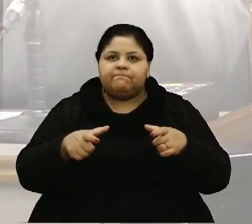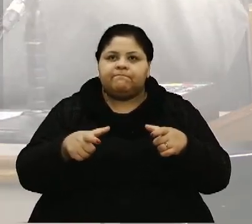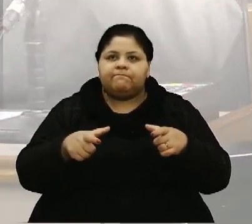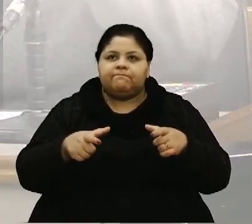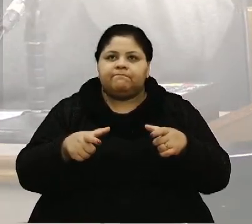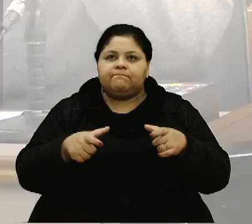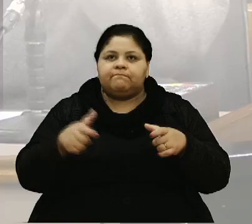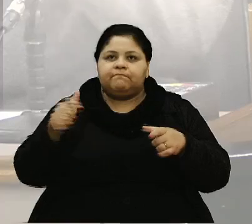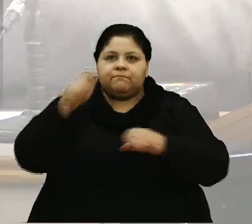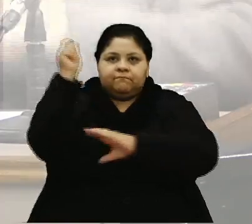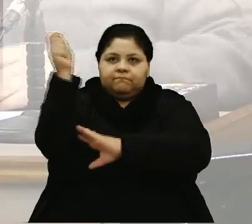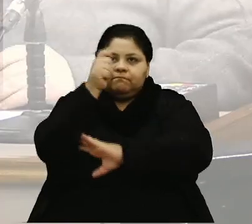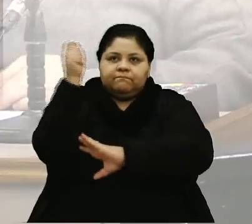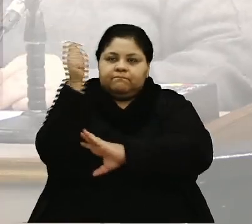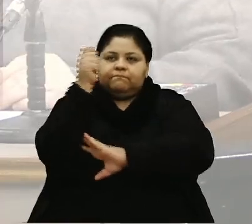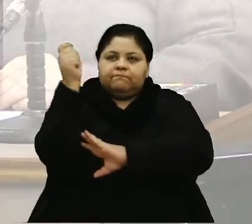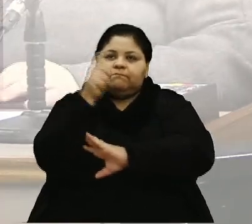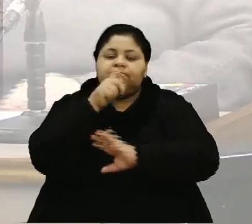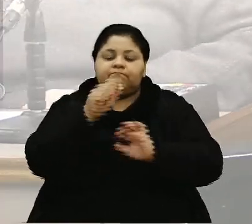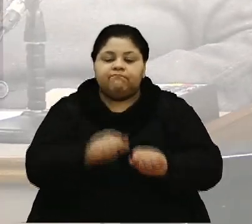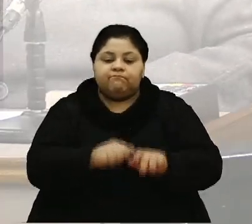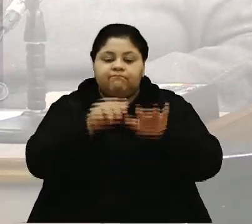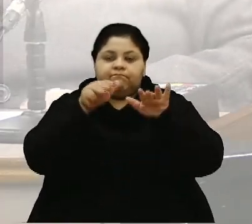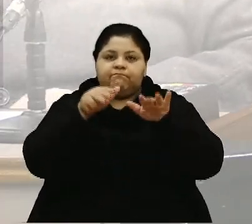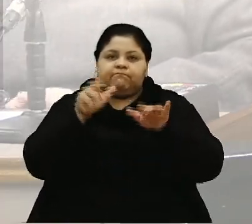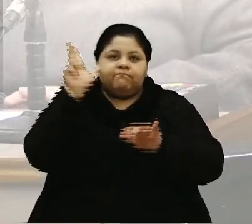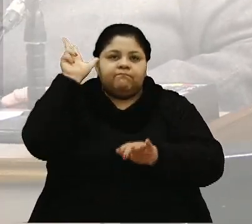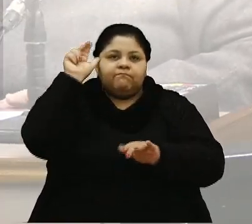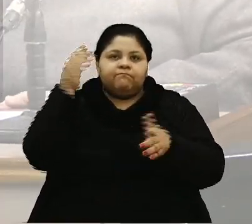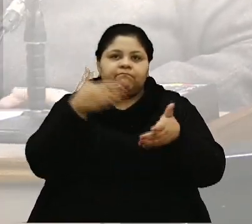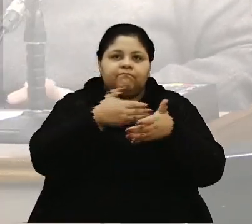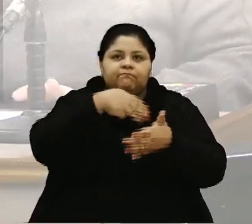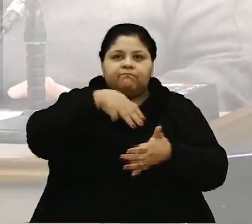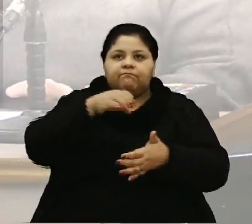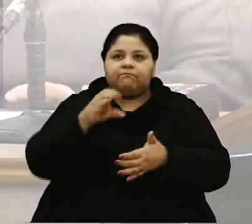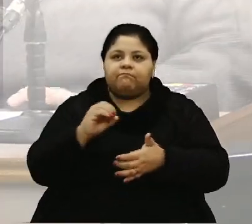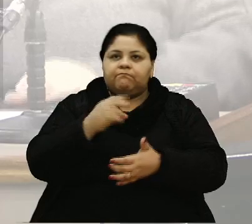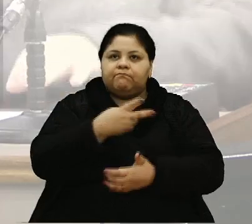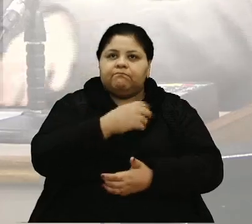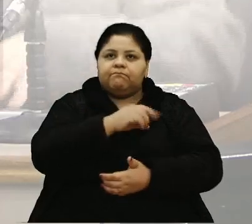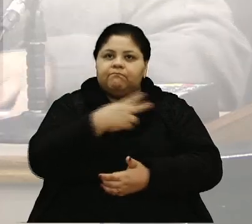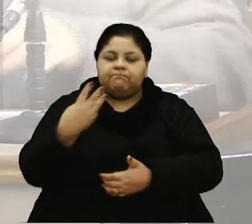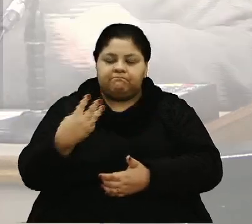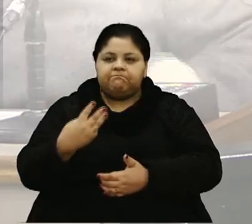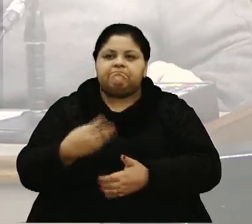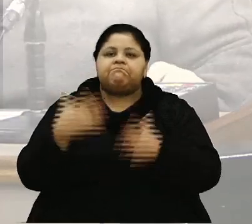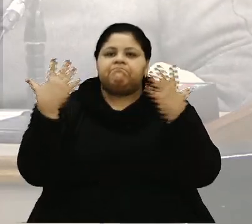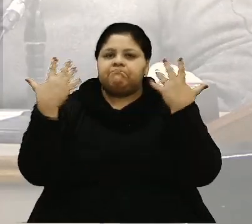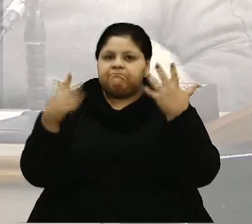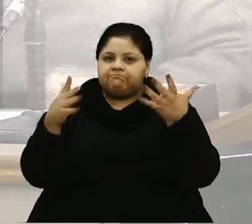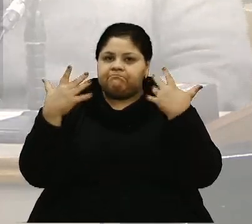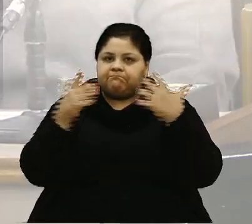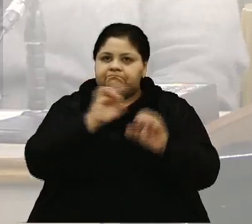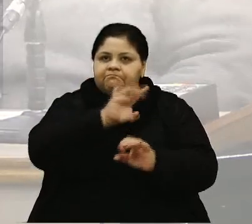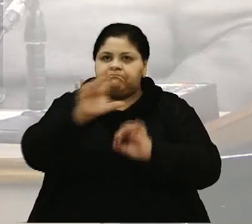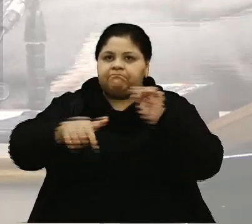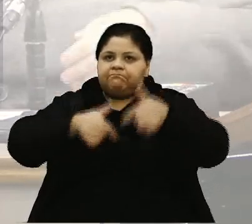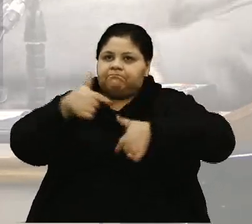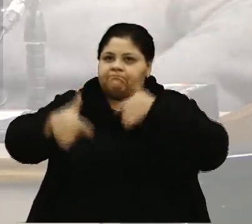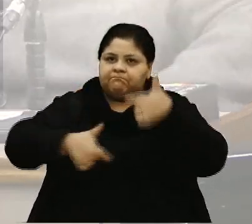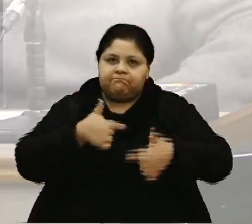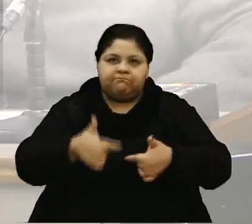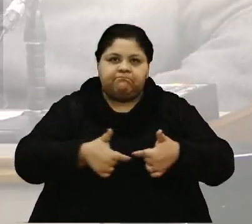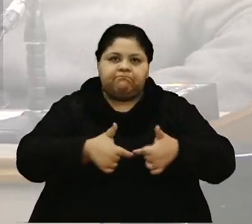estado do Rio Grande do Sul, as chuvas de abril e maio de 2024. É louvável a entrega de cada voluntário, seja na